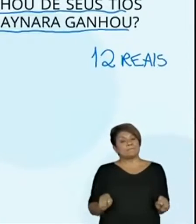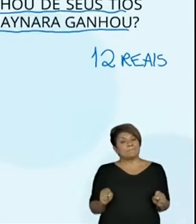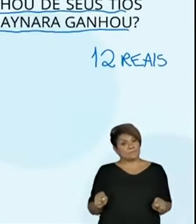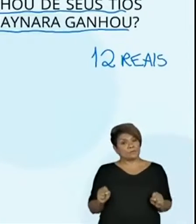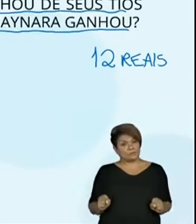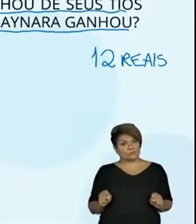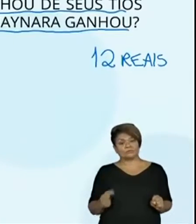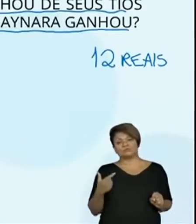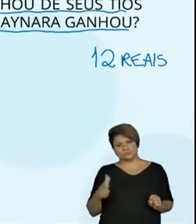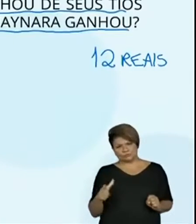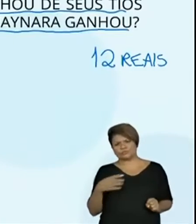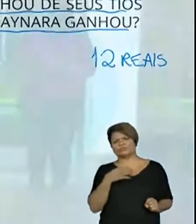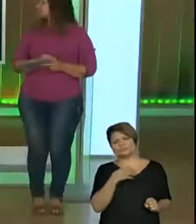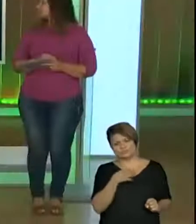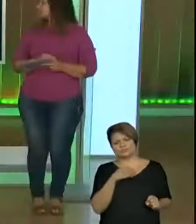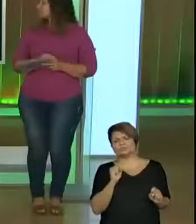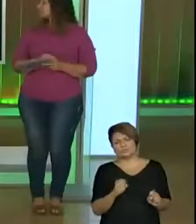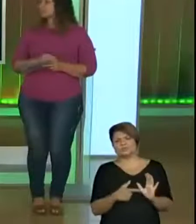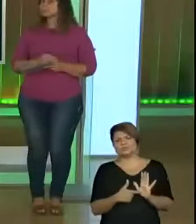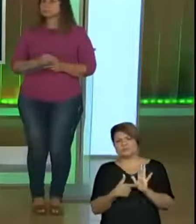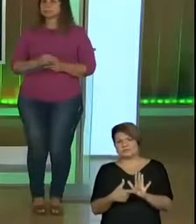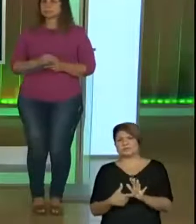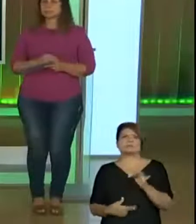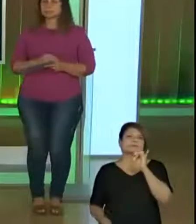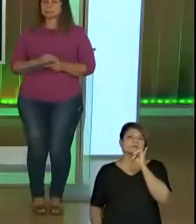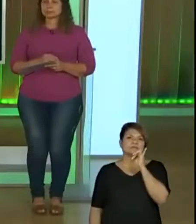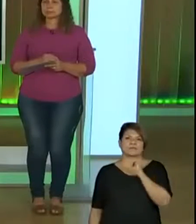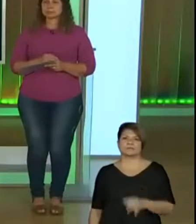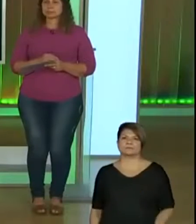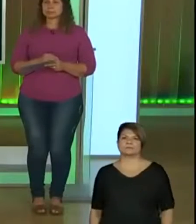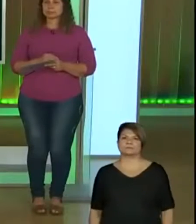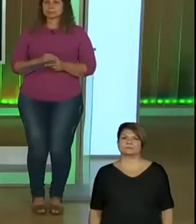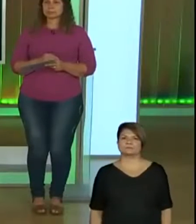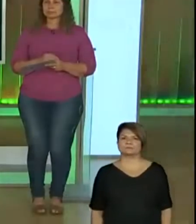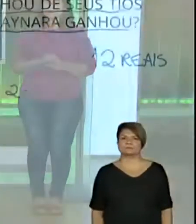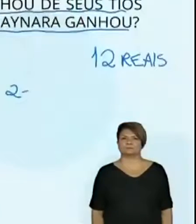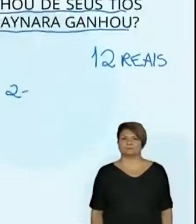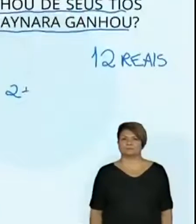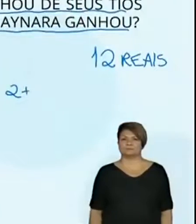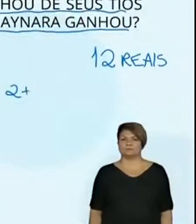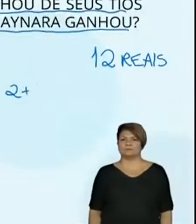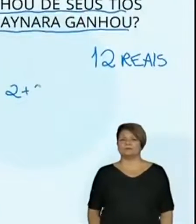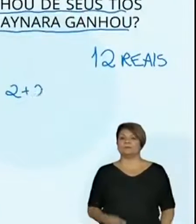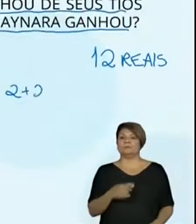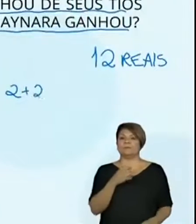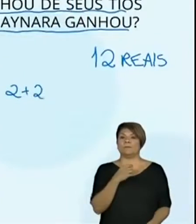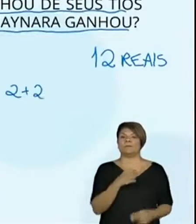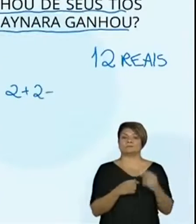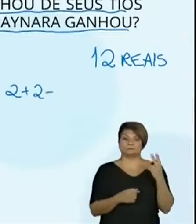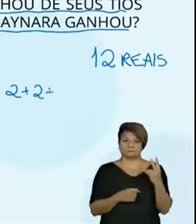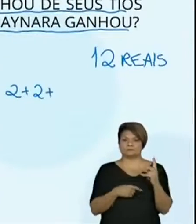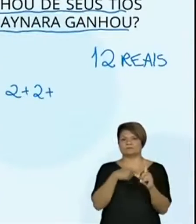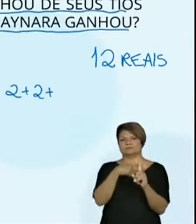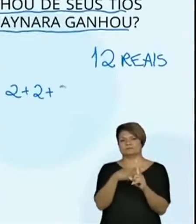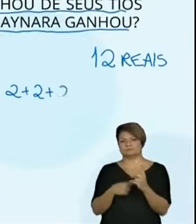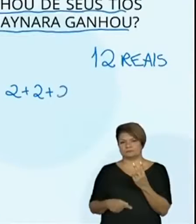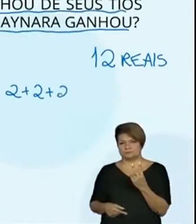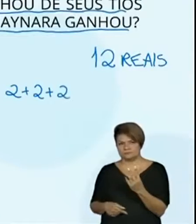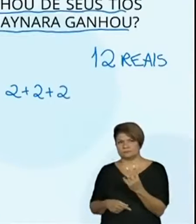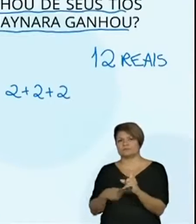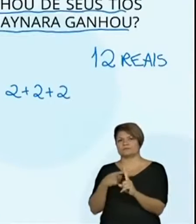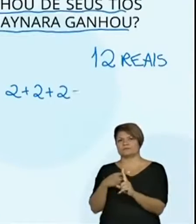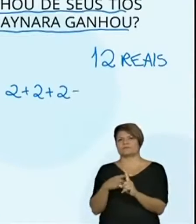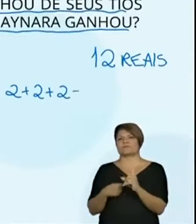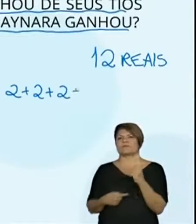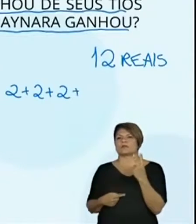uma outra forma? Poderia. Poderia fazer, por exemplo, 2 mais 2...